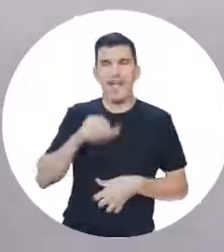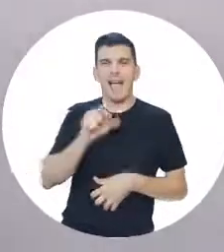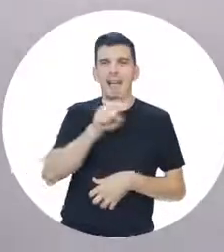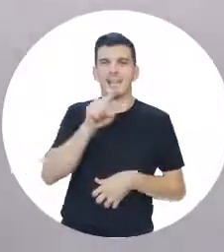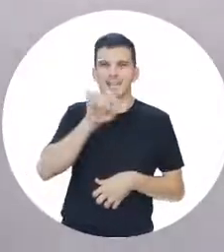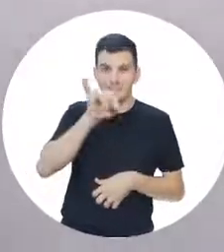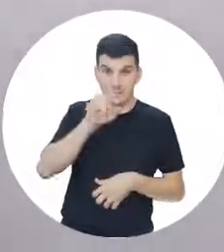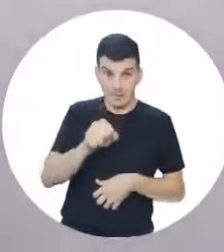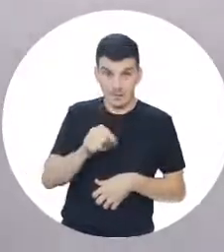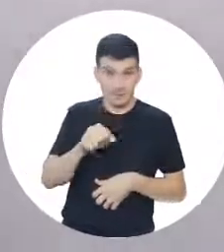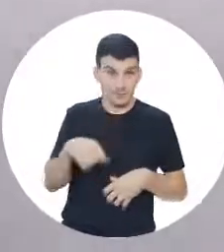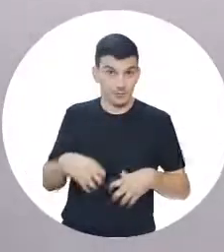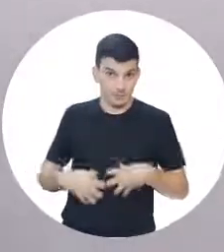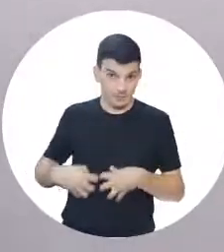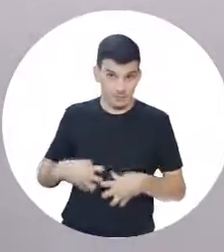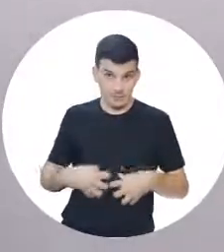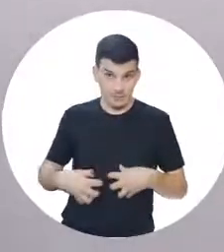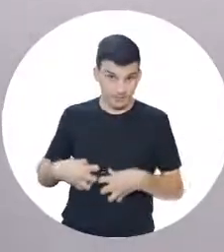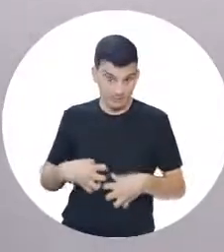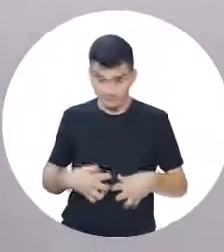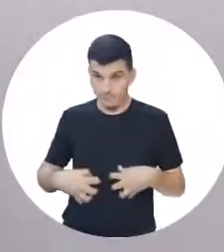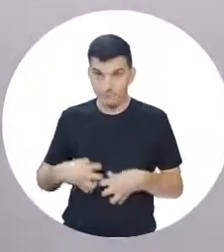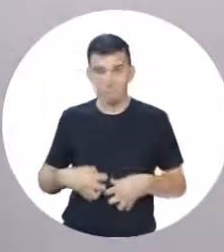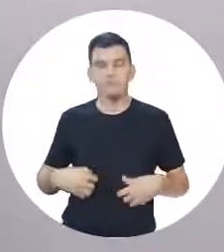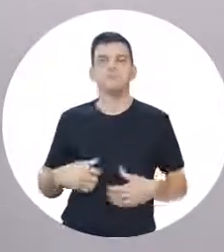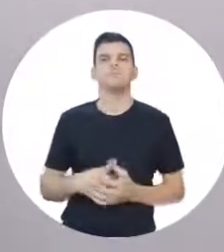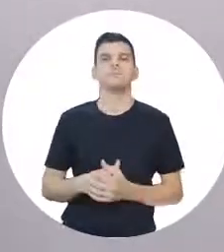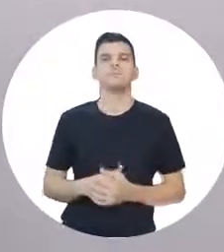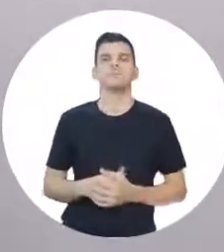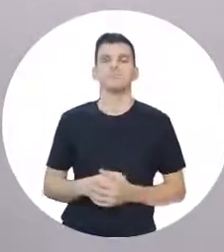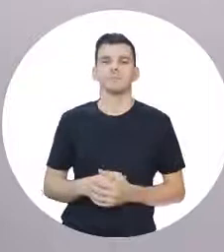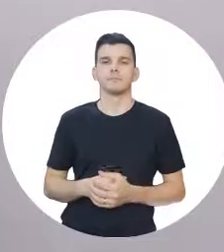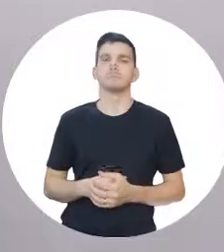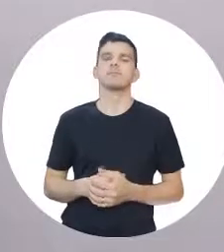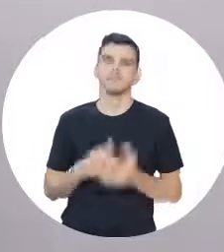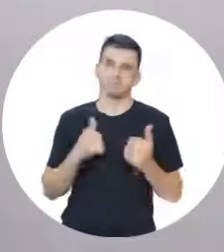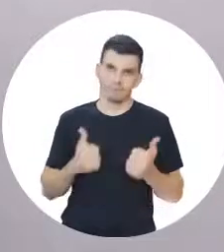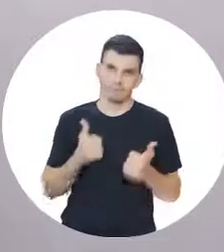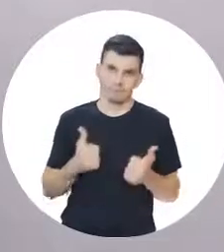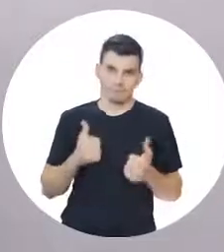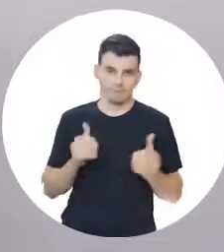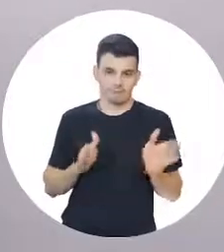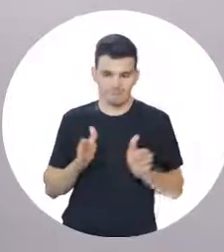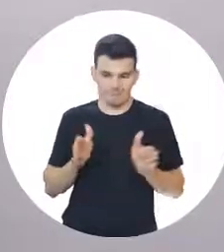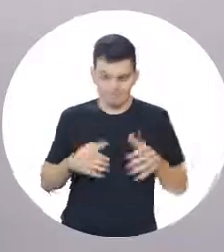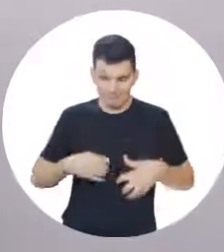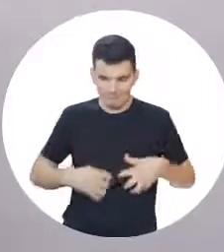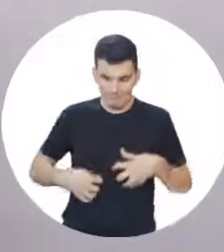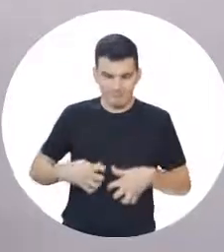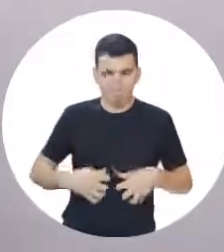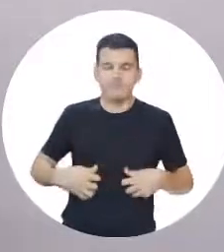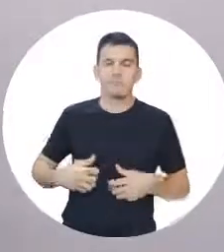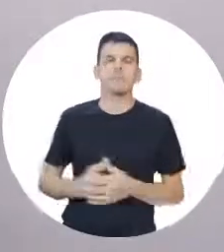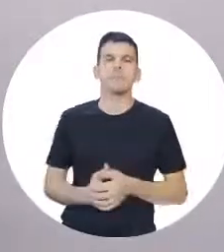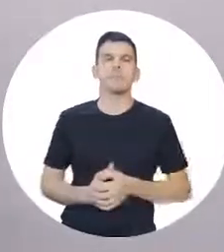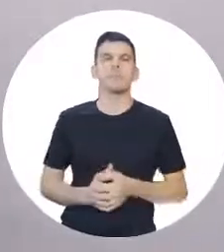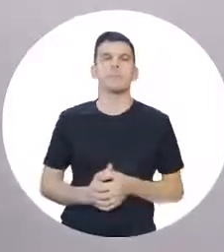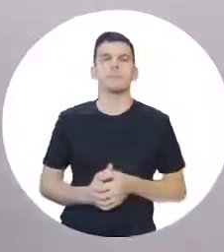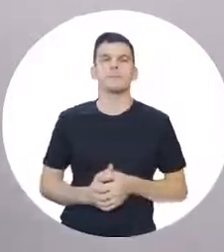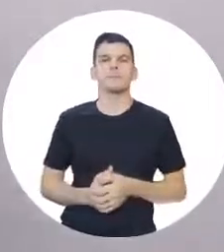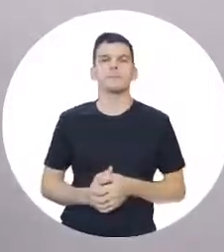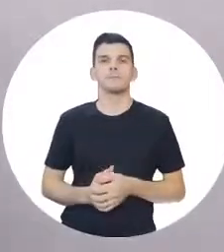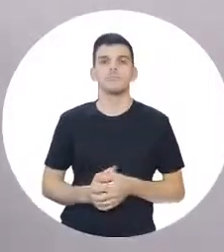azia. Ele vai reagir com o ácido do estômago para dar uma neutralizada no, na acidez do sistema.